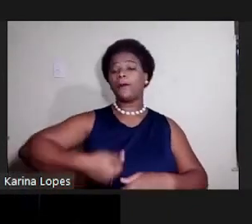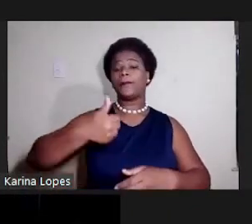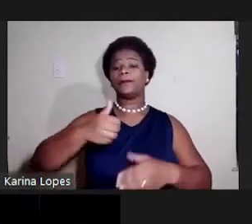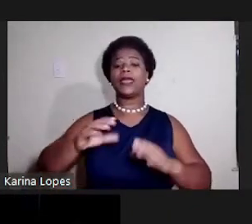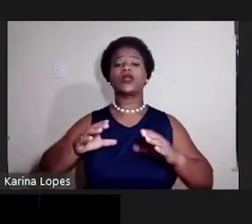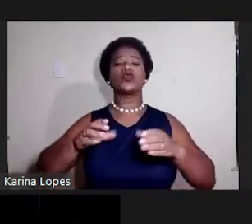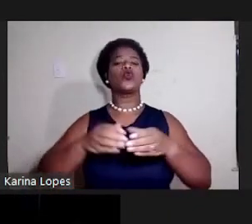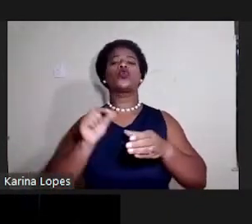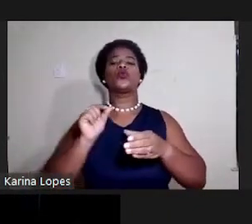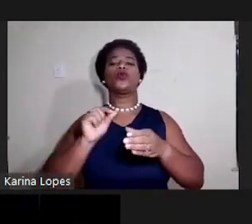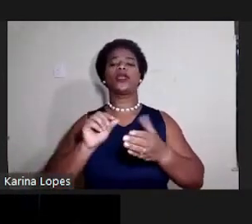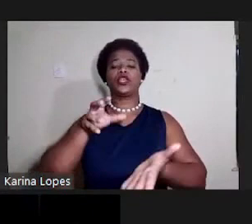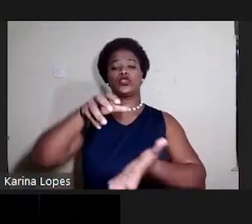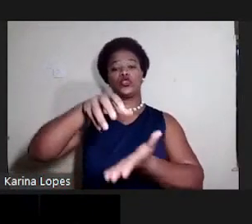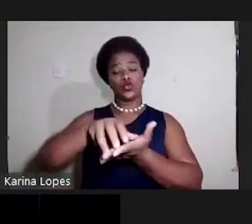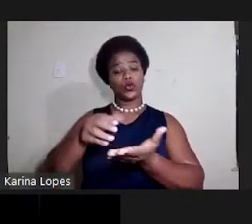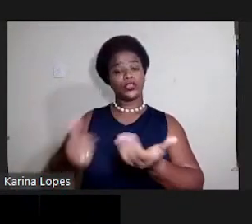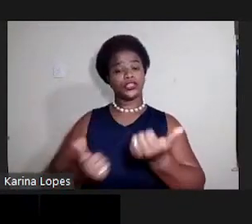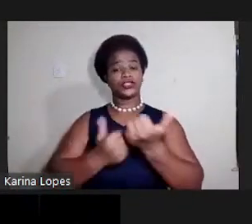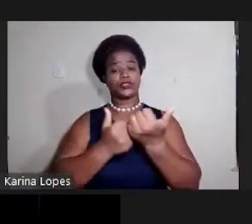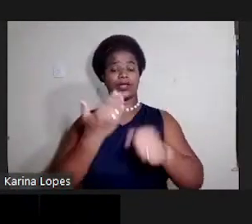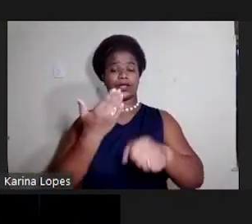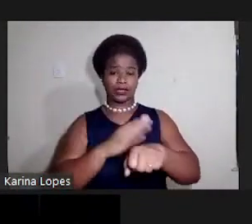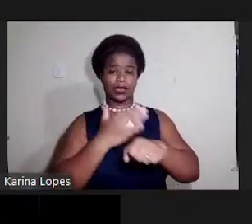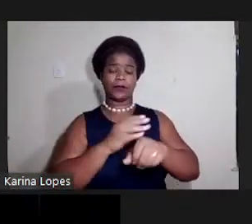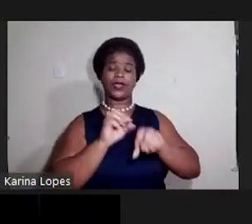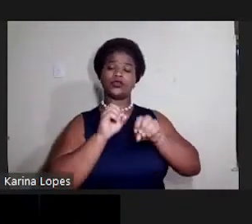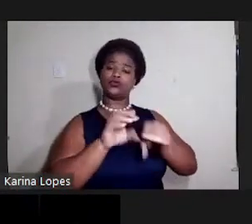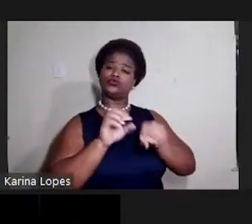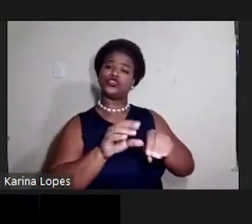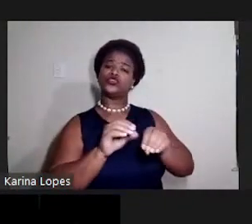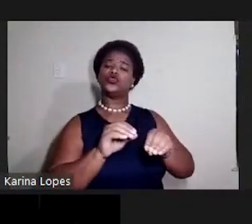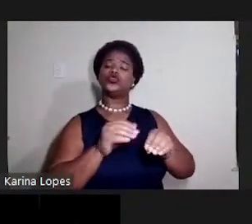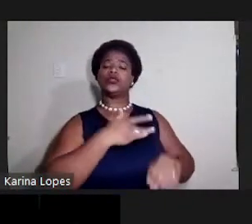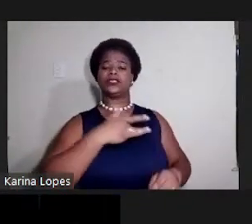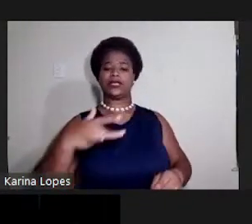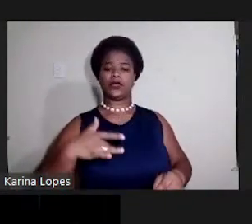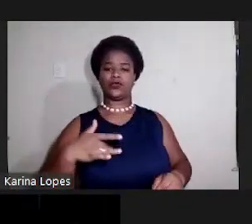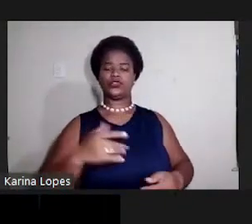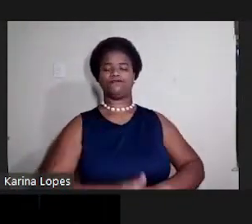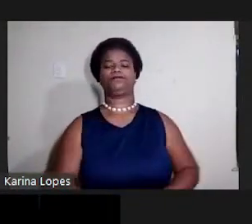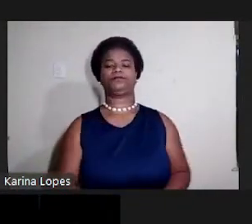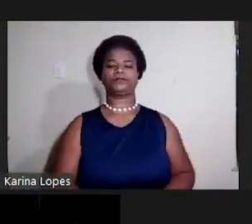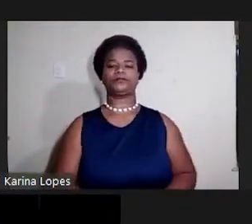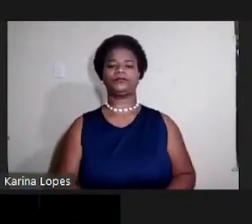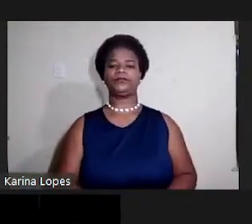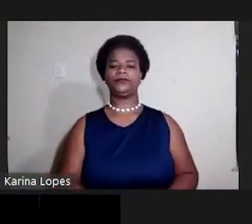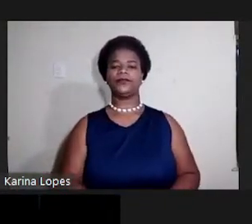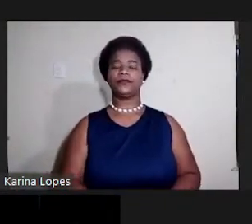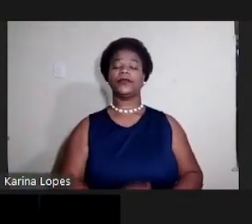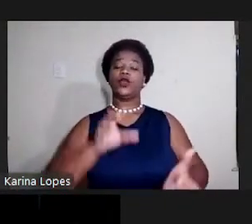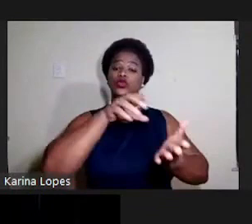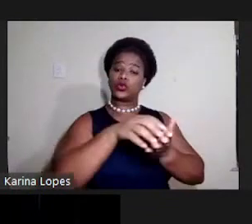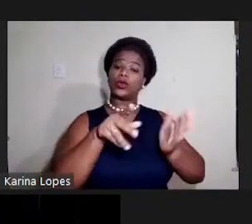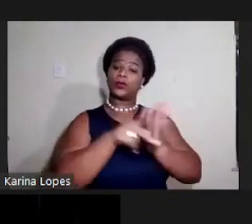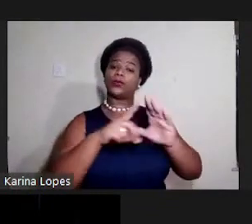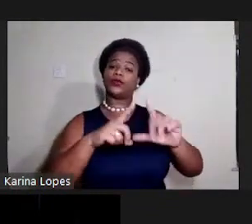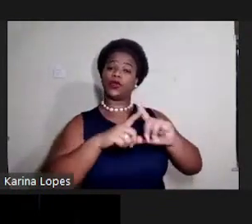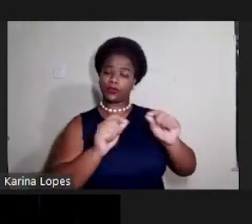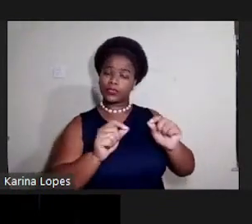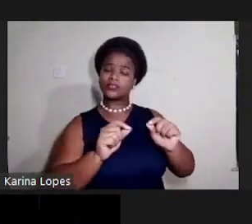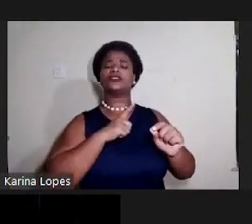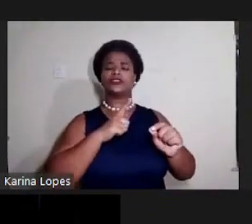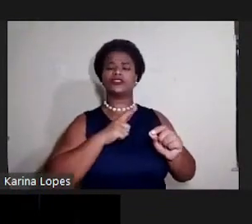do Núcleo de Assessoria, Treinamentos e Estudos em Saúde, o NATS. núcleo da universidade que reúne saberes acadêmicos